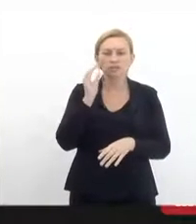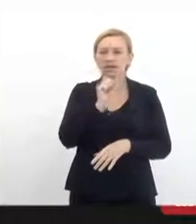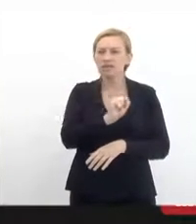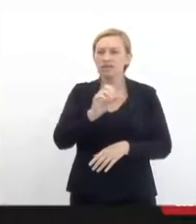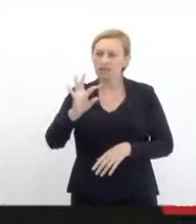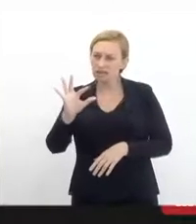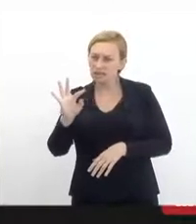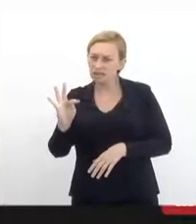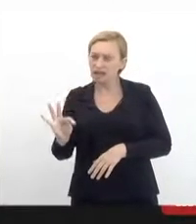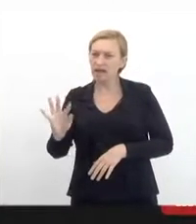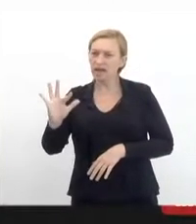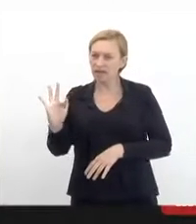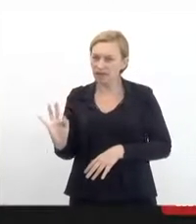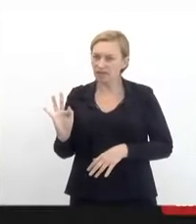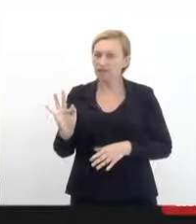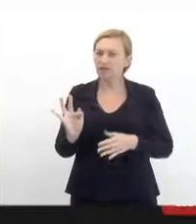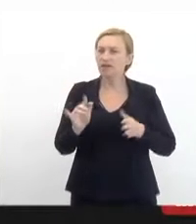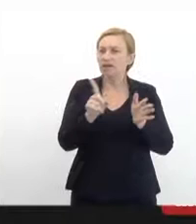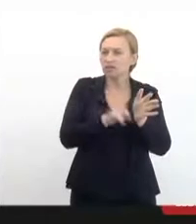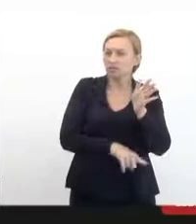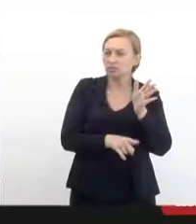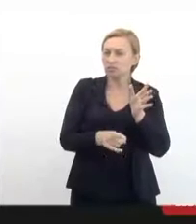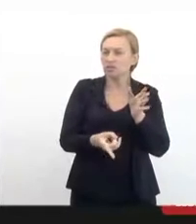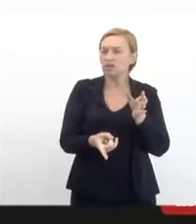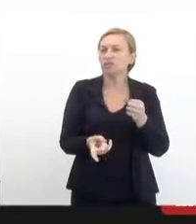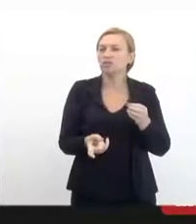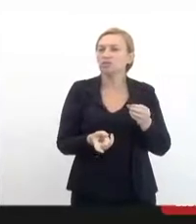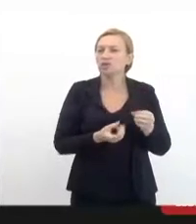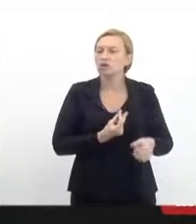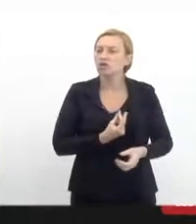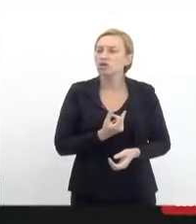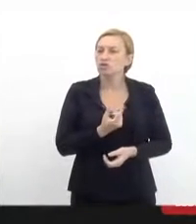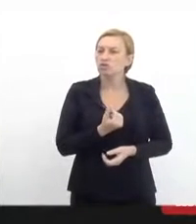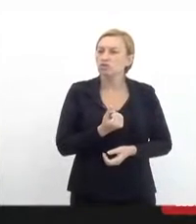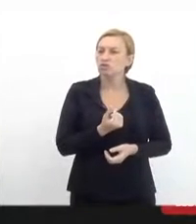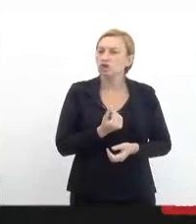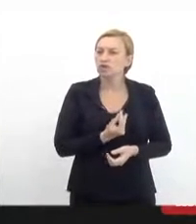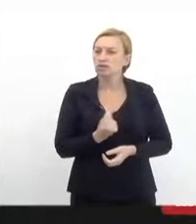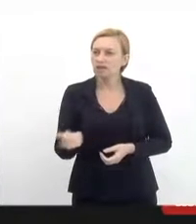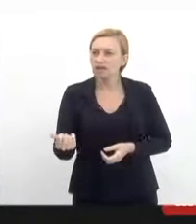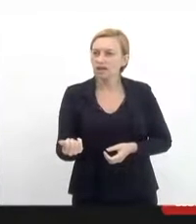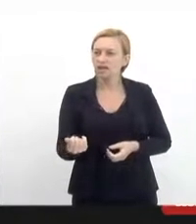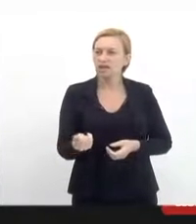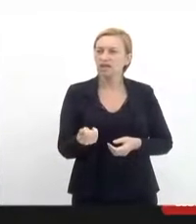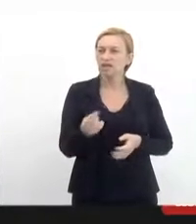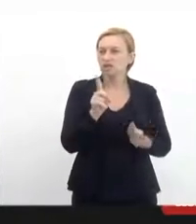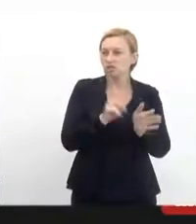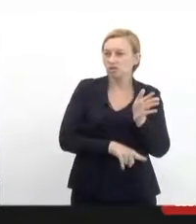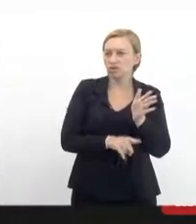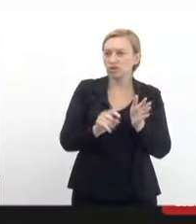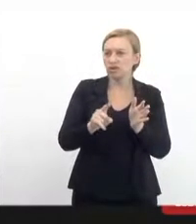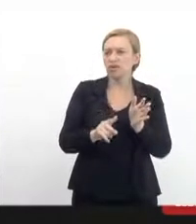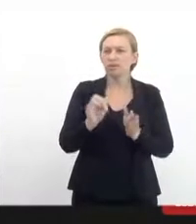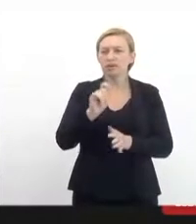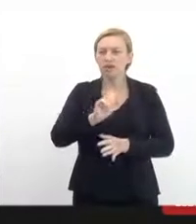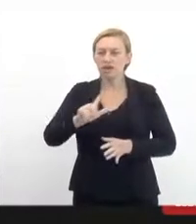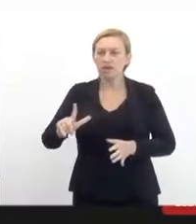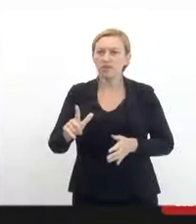STF que a redução da base de cálculo na saída equivale a uma isenção parcial. Então, no caso de não